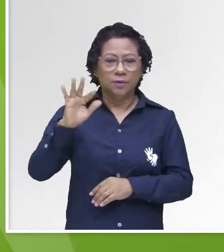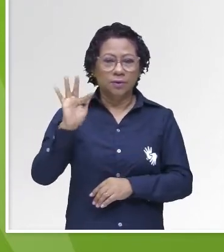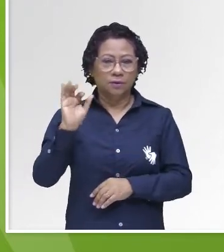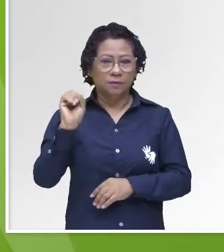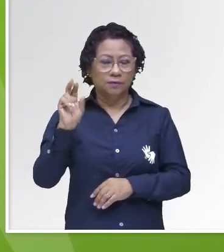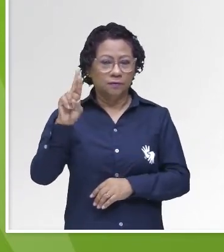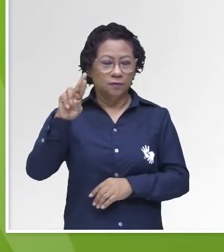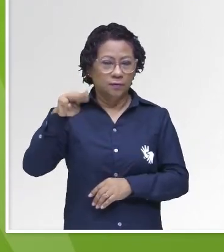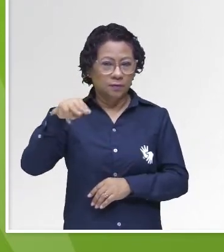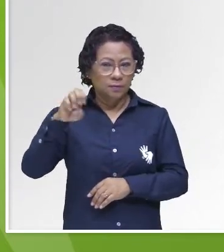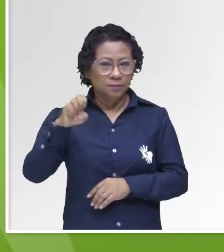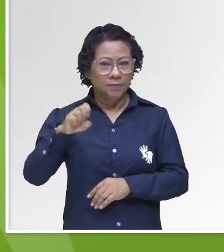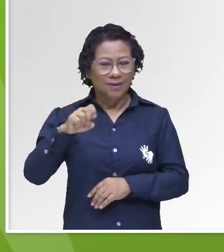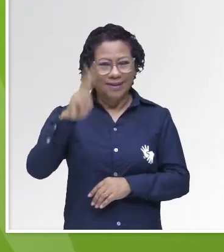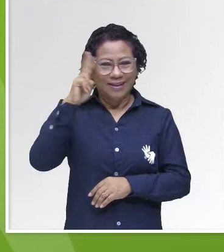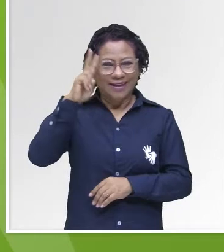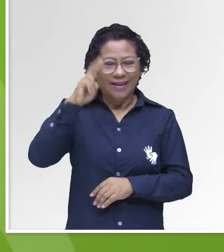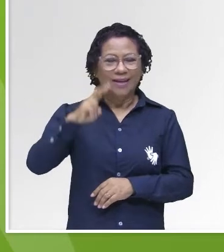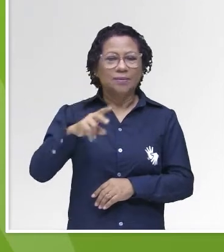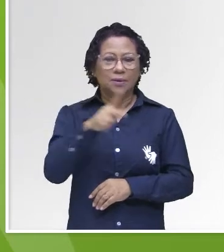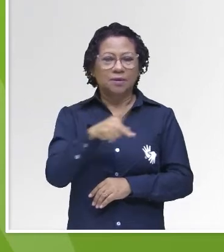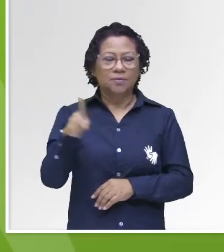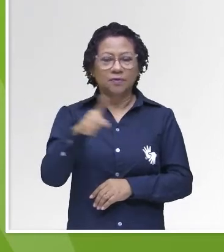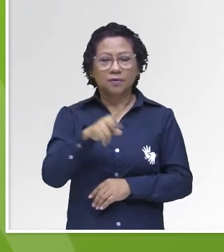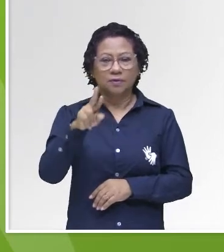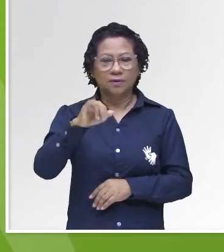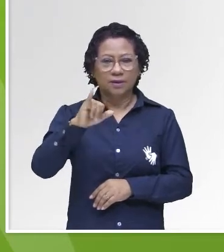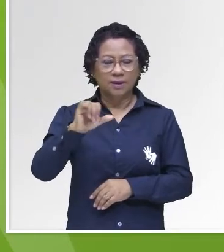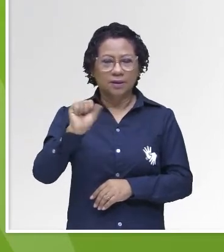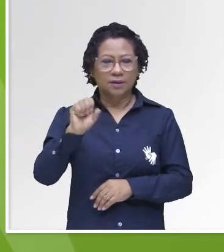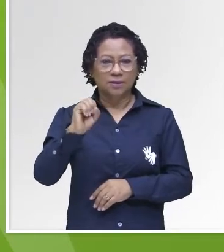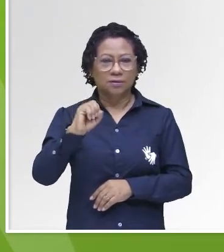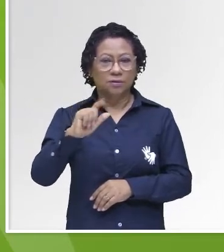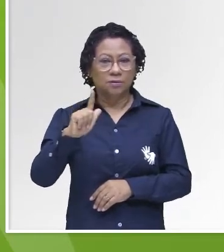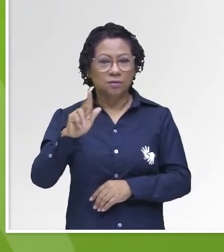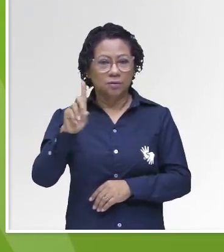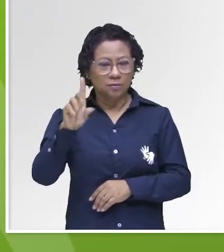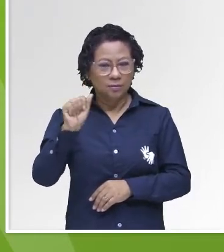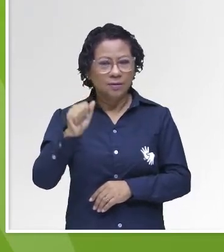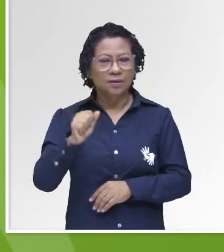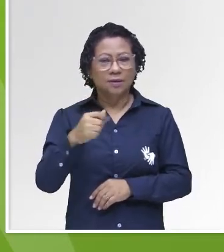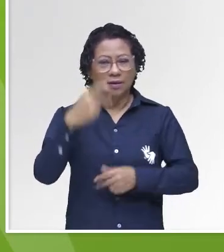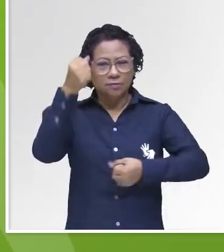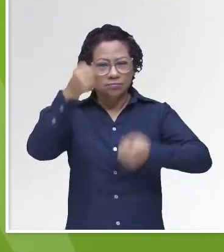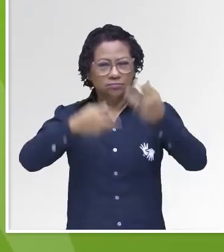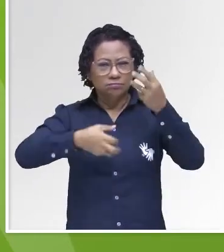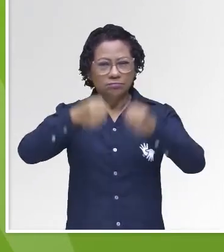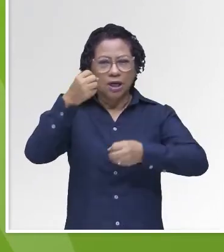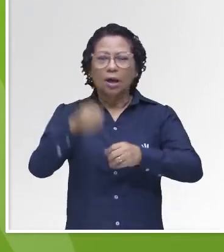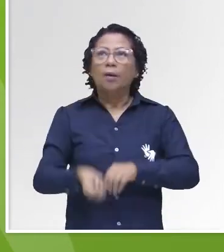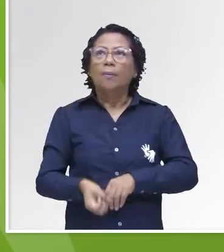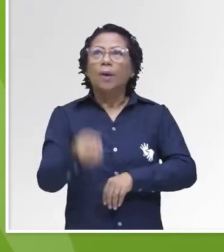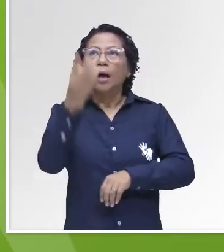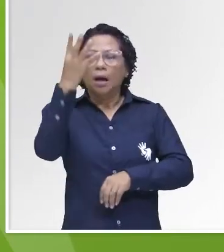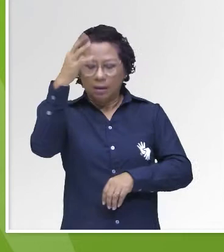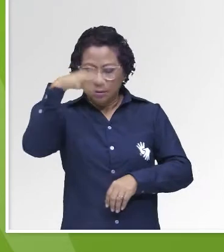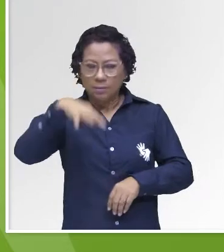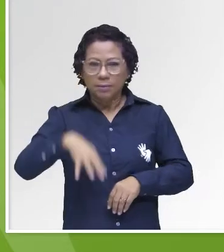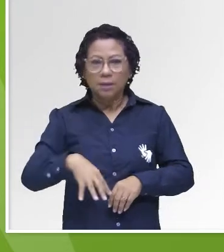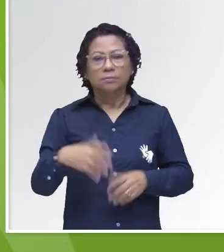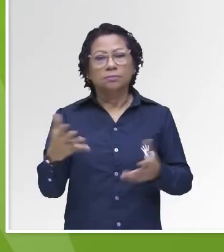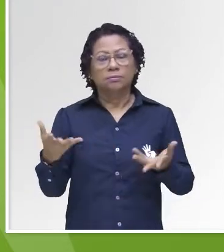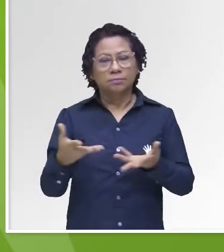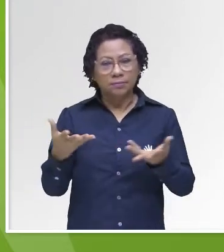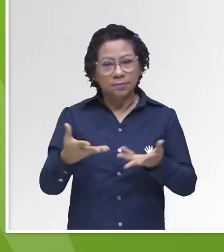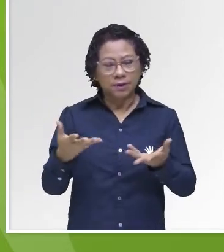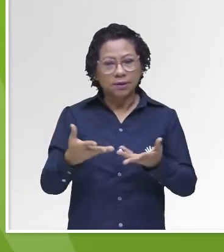Risolda, queda livre, e o lançamento vertical. Bom, e nós vamos revisar, porque tem coisas importantes que a professora Risolda